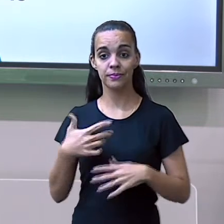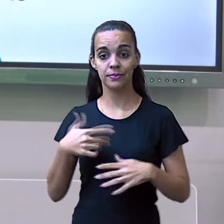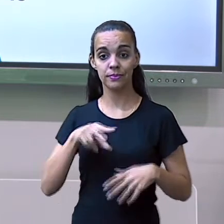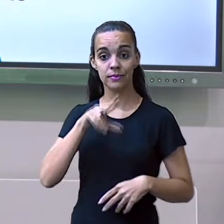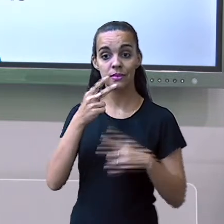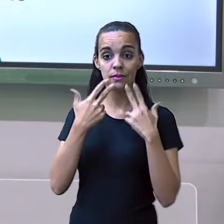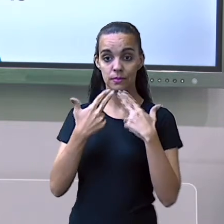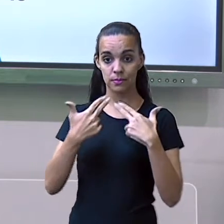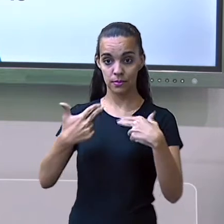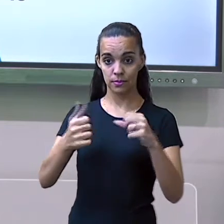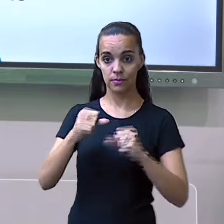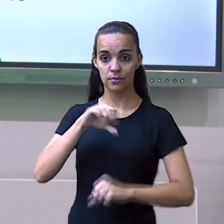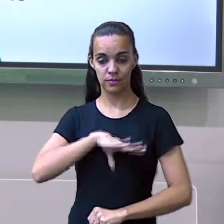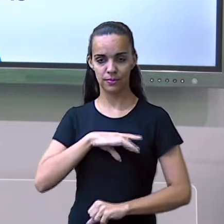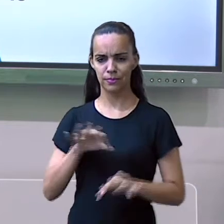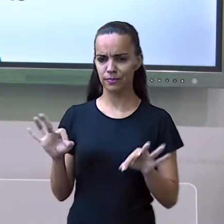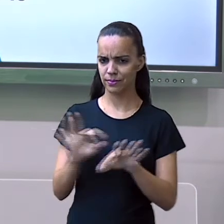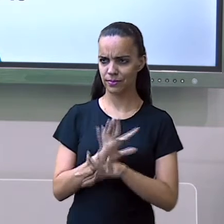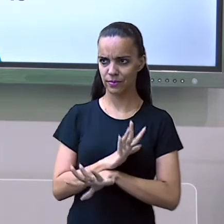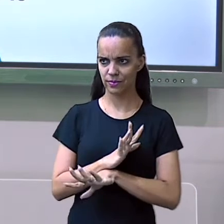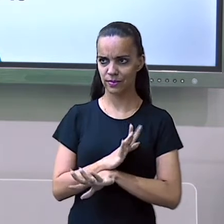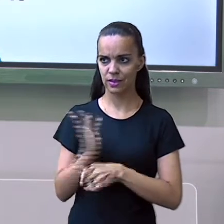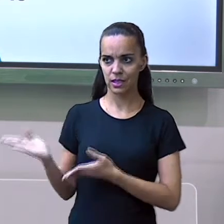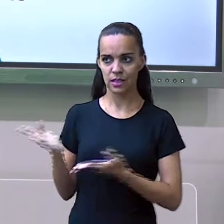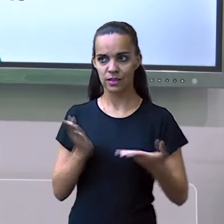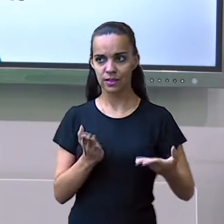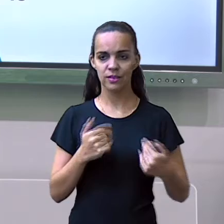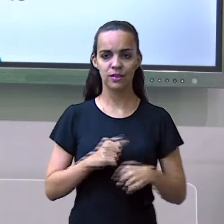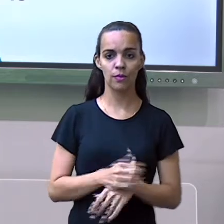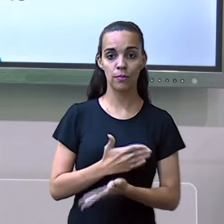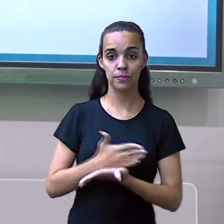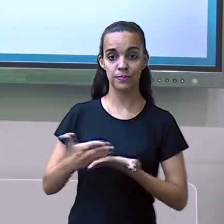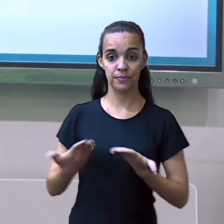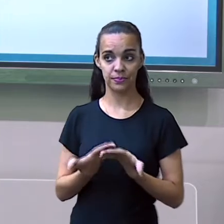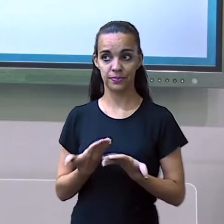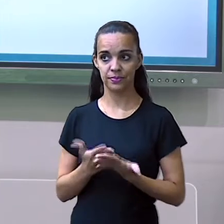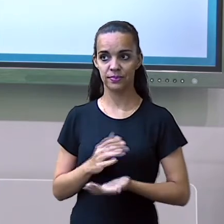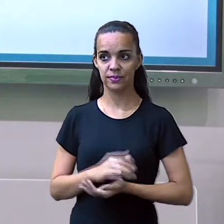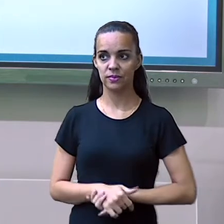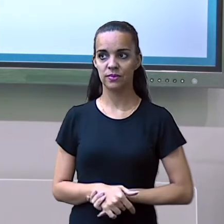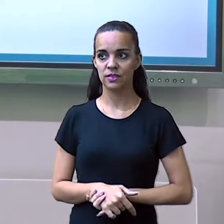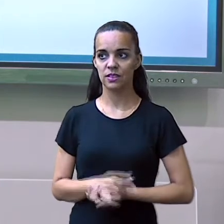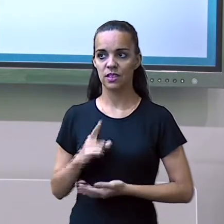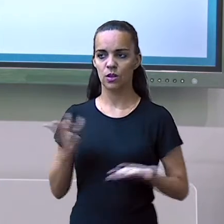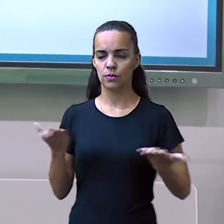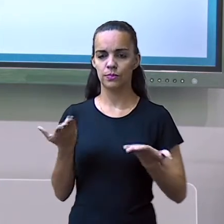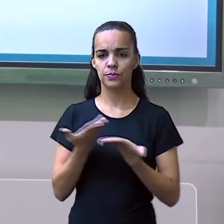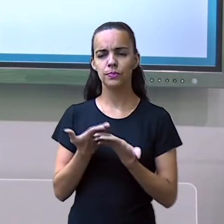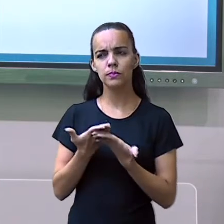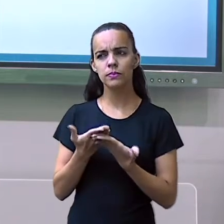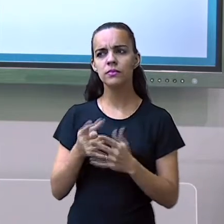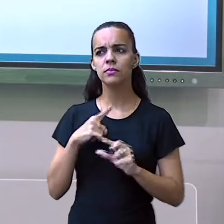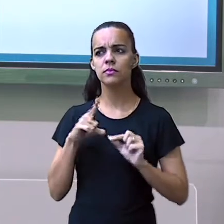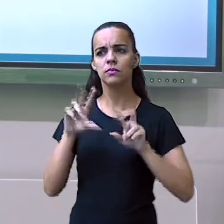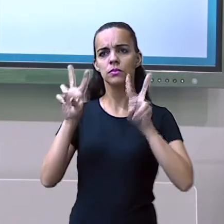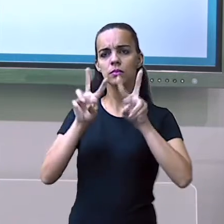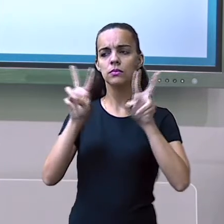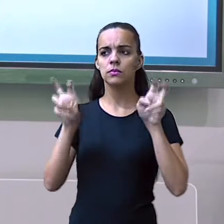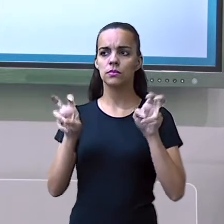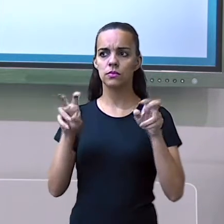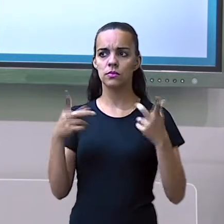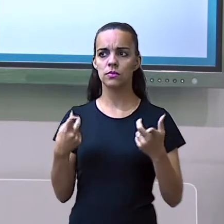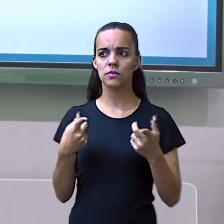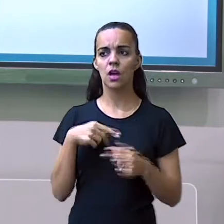portuguesa. Preparados? Então vamos começar! Hoje a nossa aula é sobre